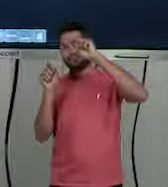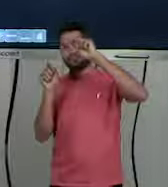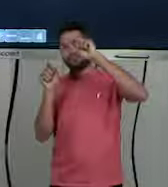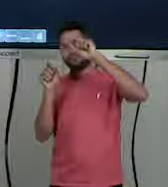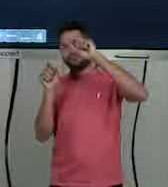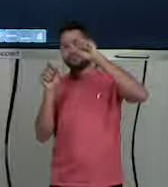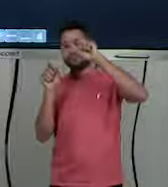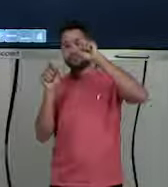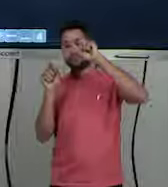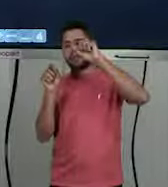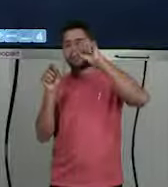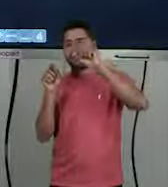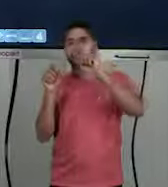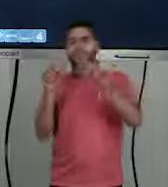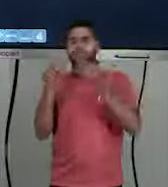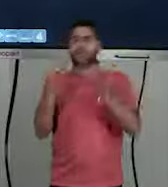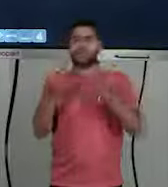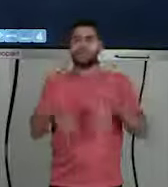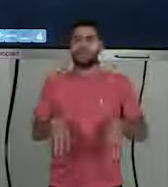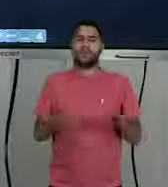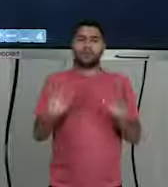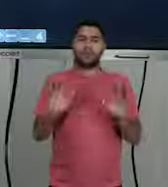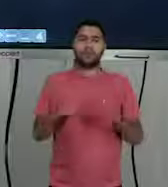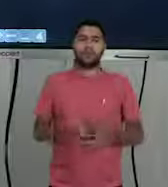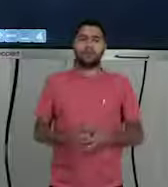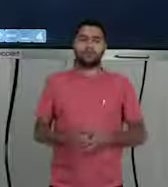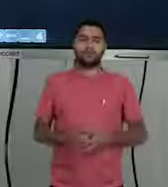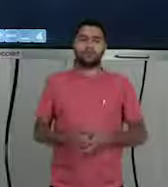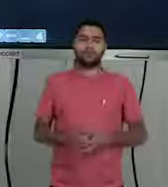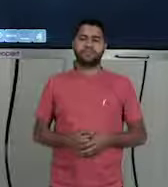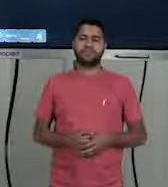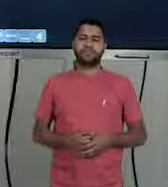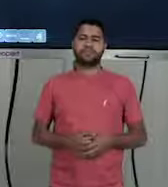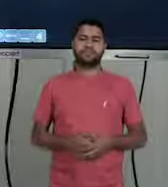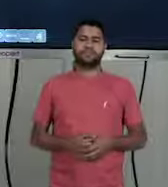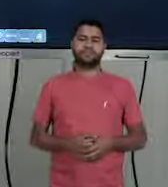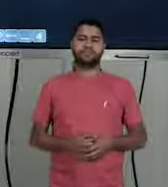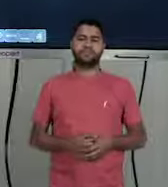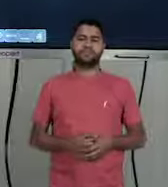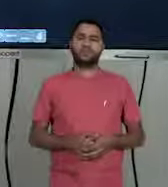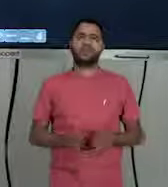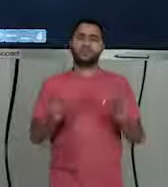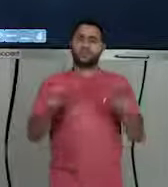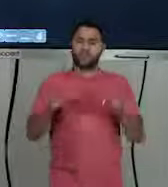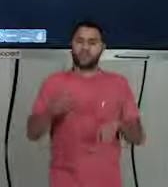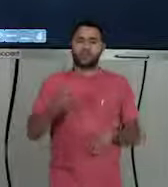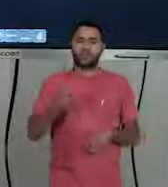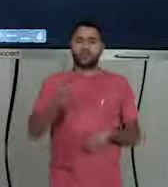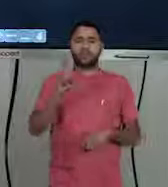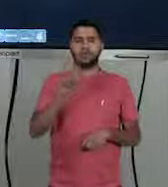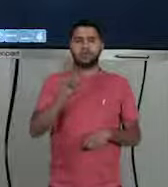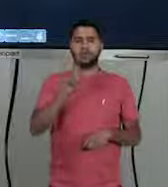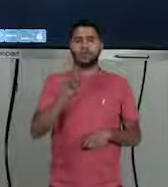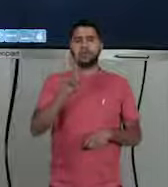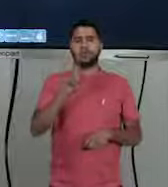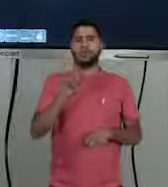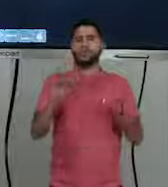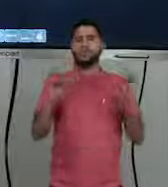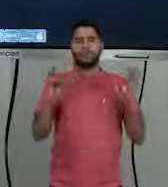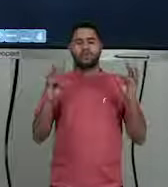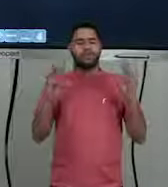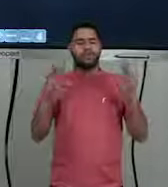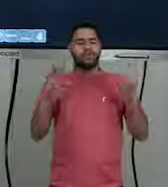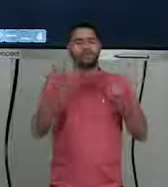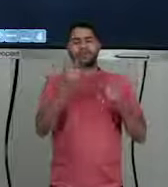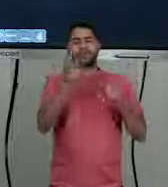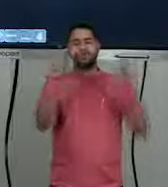não comprometa, então, se queimar uma lâmpada da cozinha, eu vou poder continuar utilizando todos